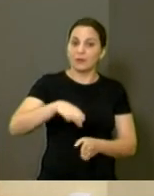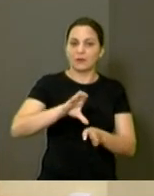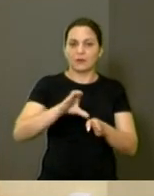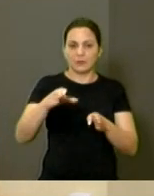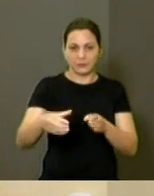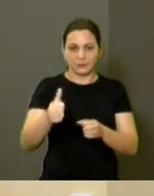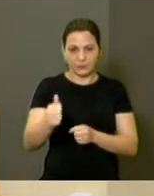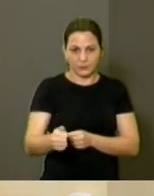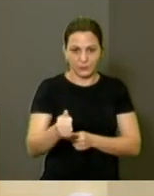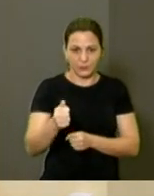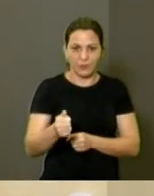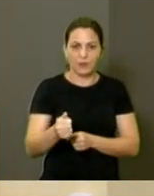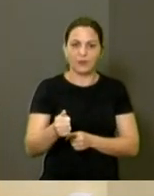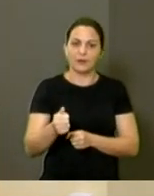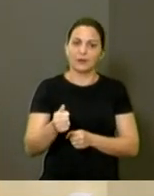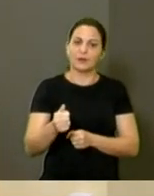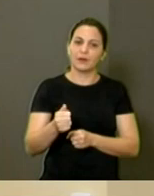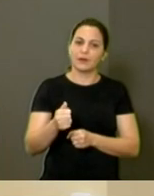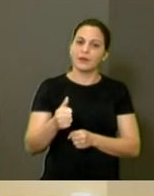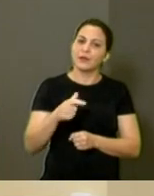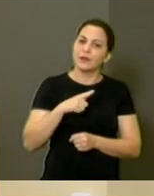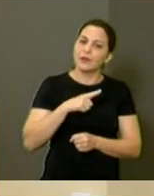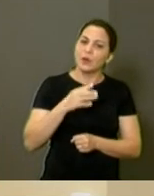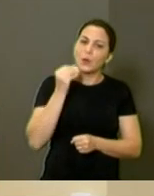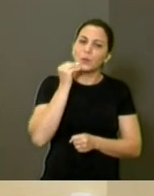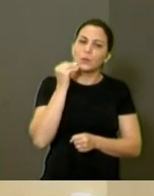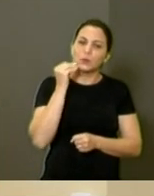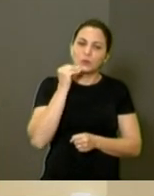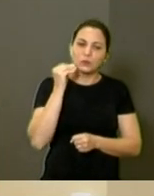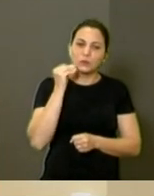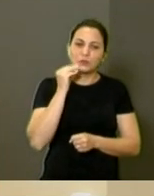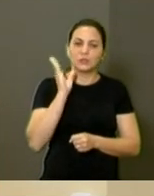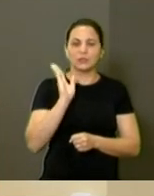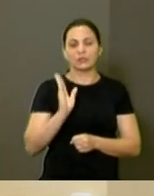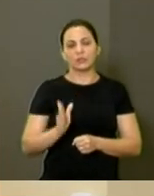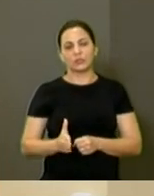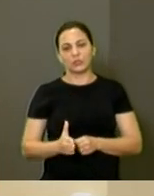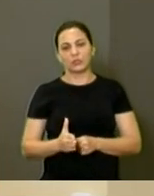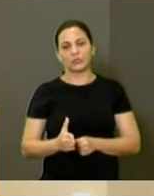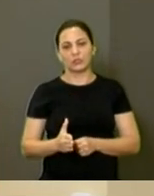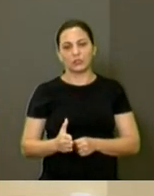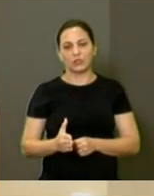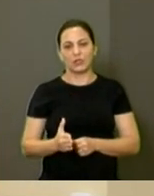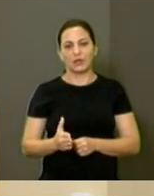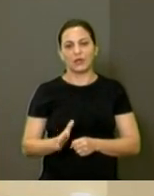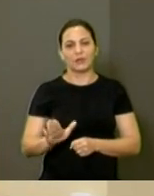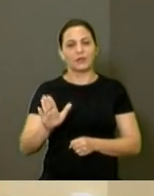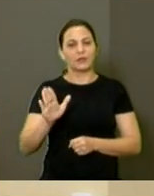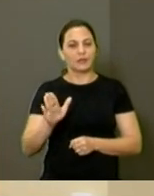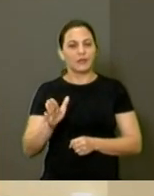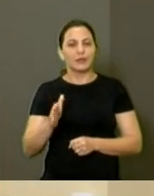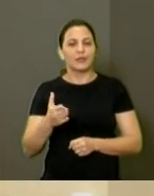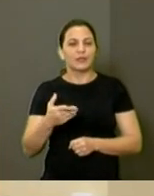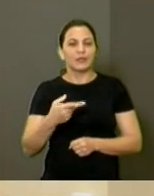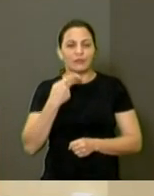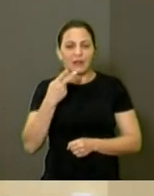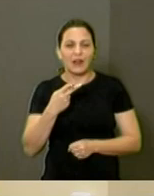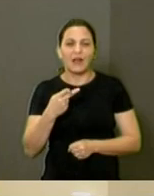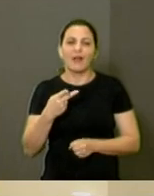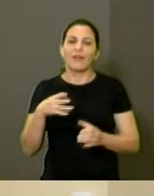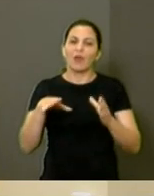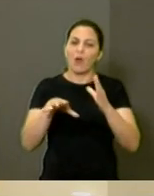várias vezes Vereador robal já teve oportunidade de se posicionar em relação às Contas